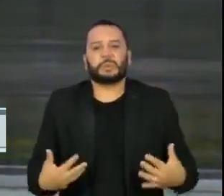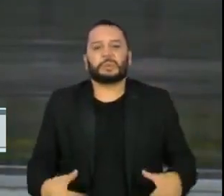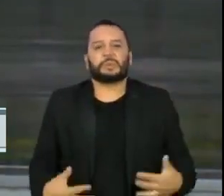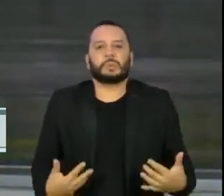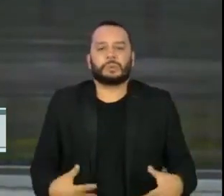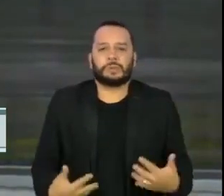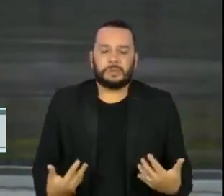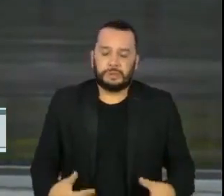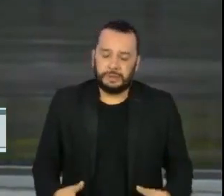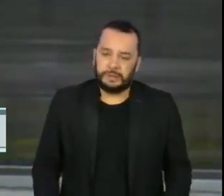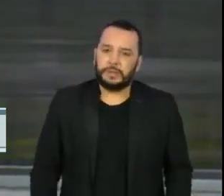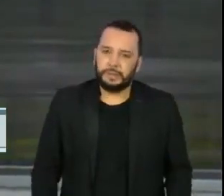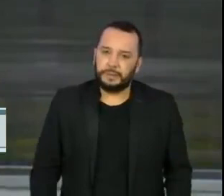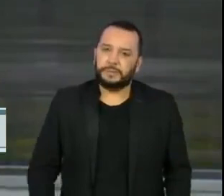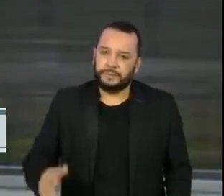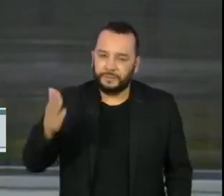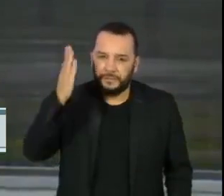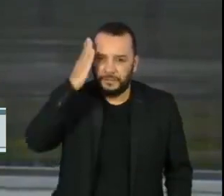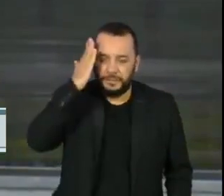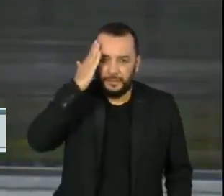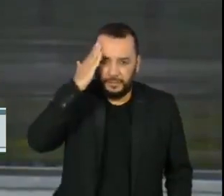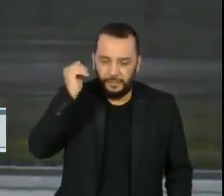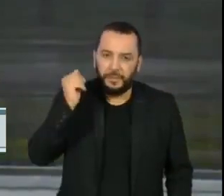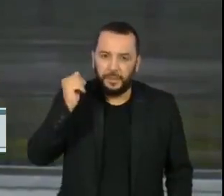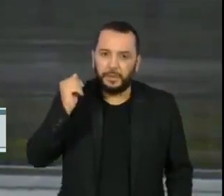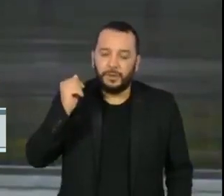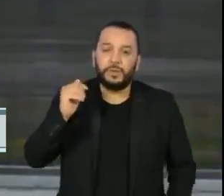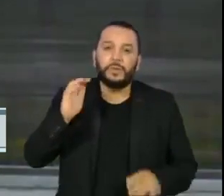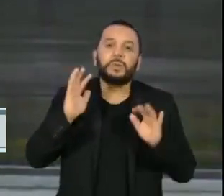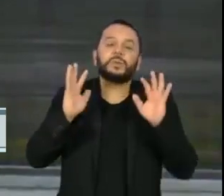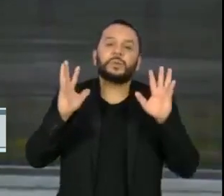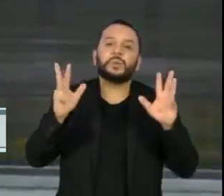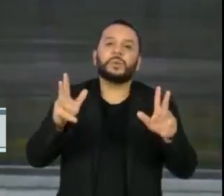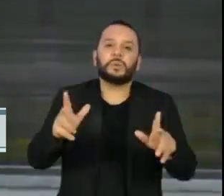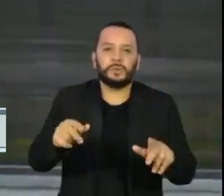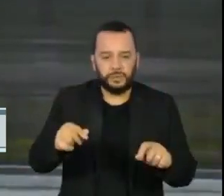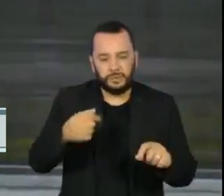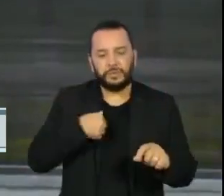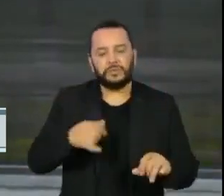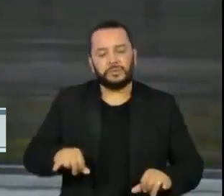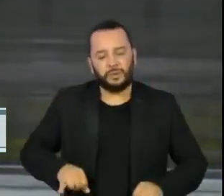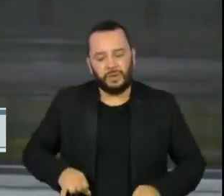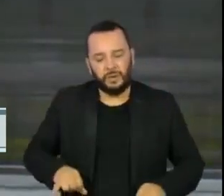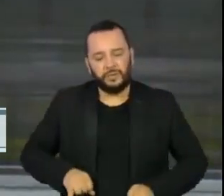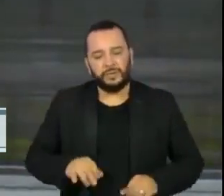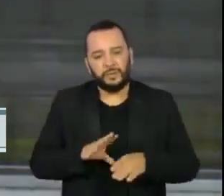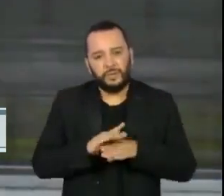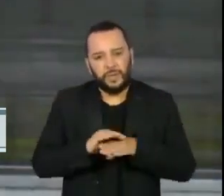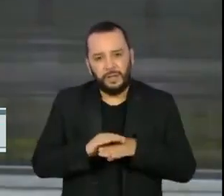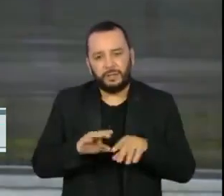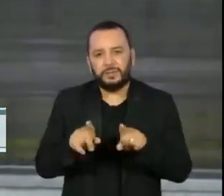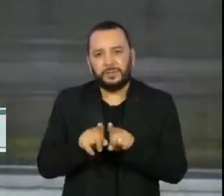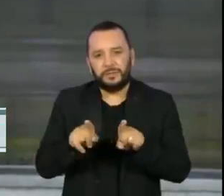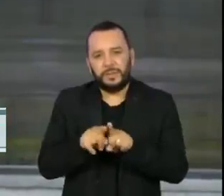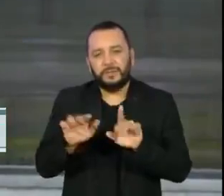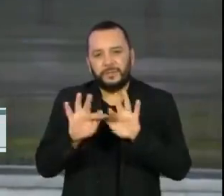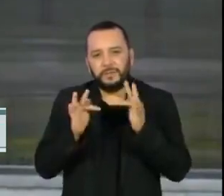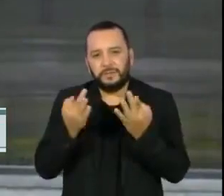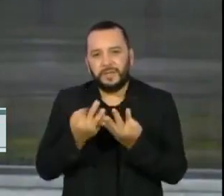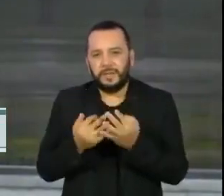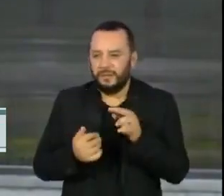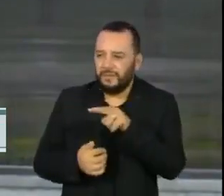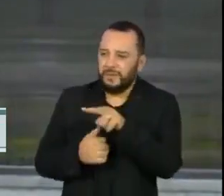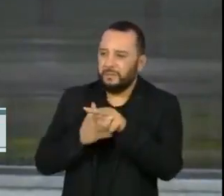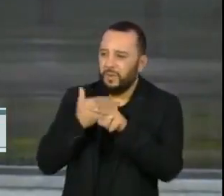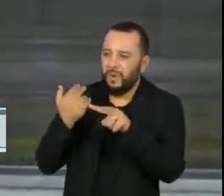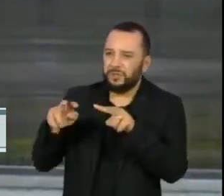Eu sei e reconheço o sofrimento de todos, todos que estão doentes, todos os parentes daqueles que se foram,